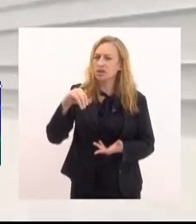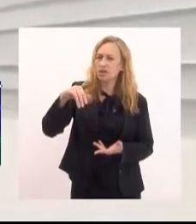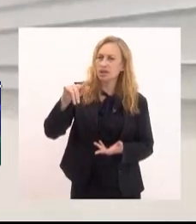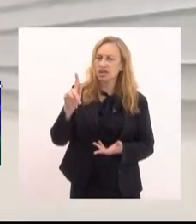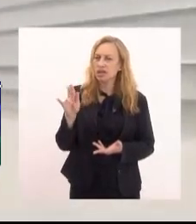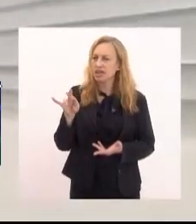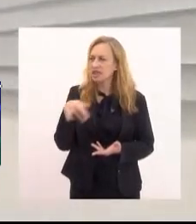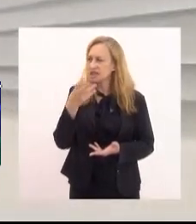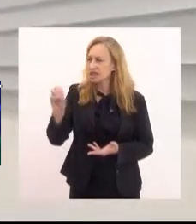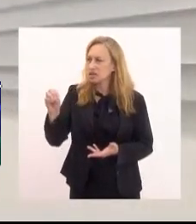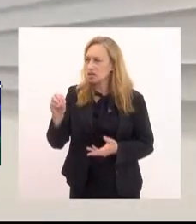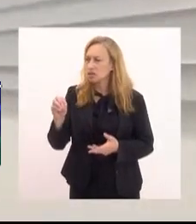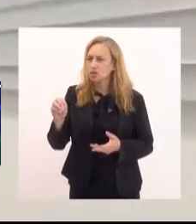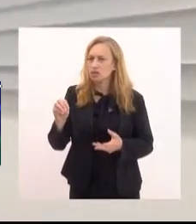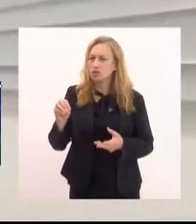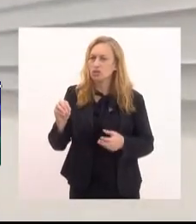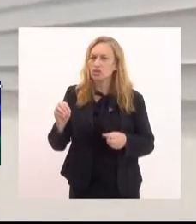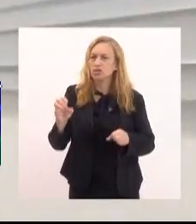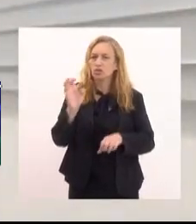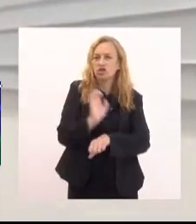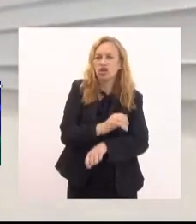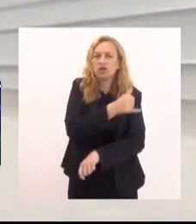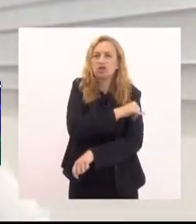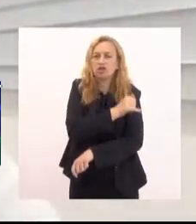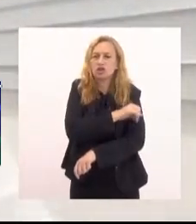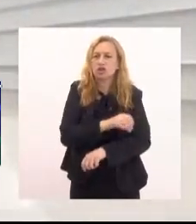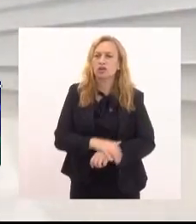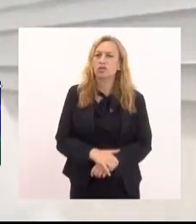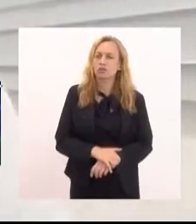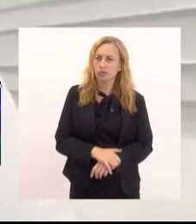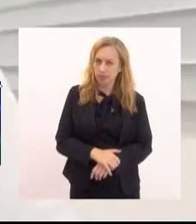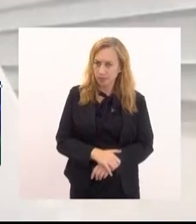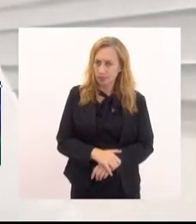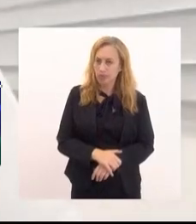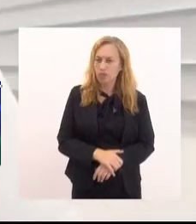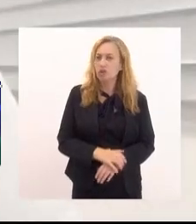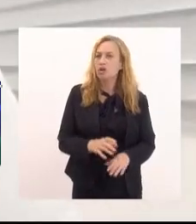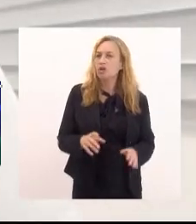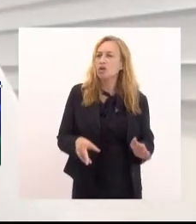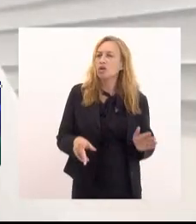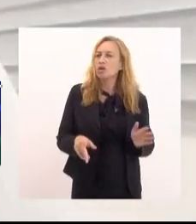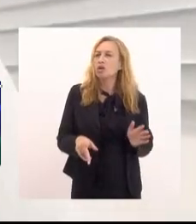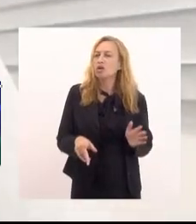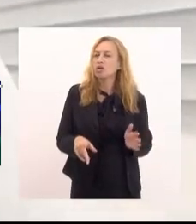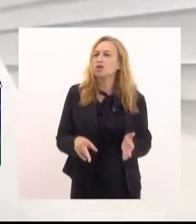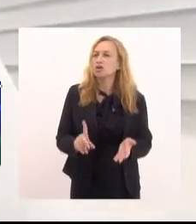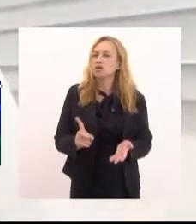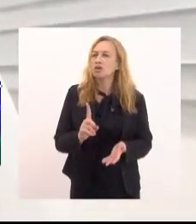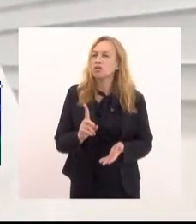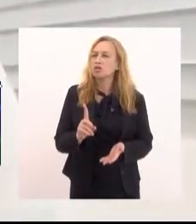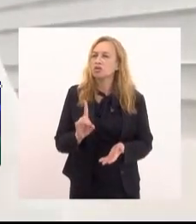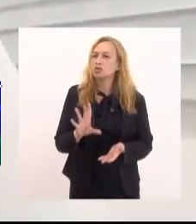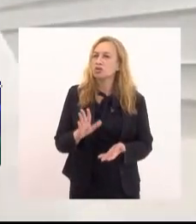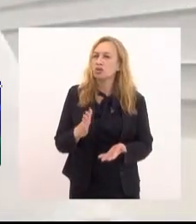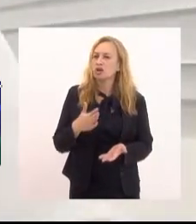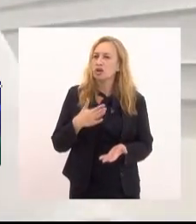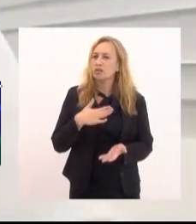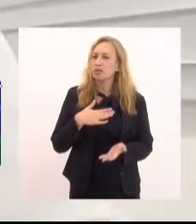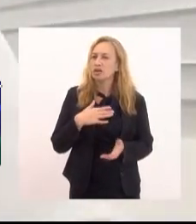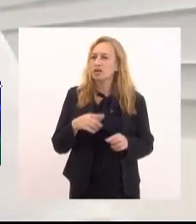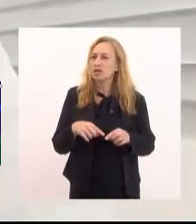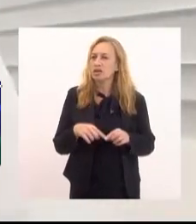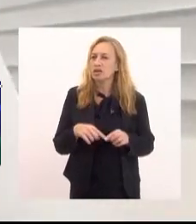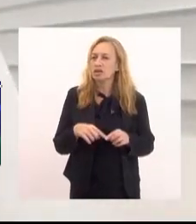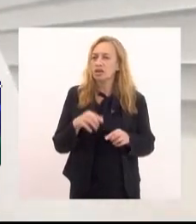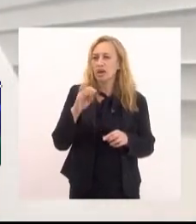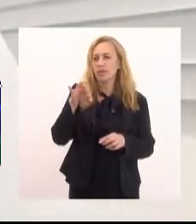Janeiro. Um projeto que havia construído ano passado e protocolado não apenas a partir do meu gabinete, mas em parceria,